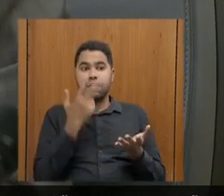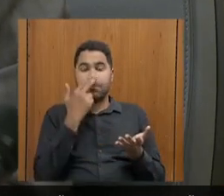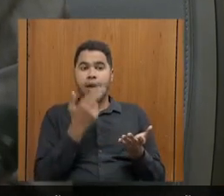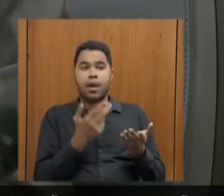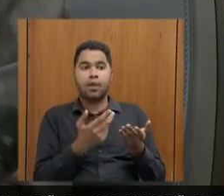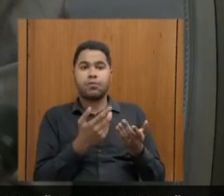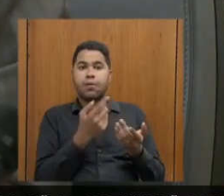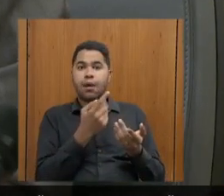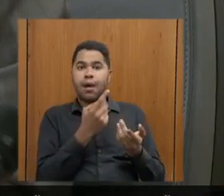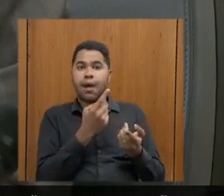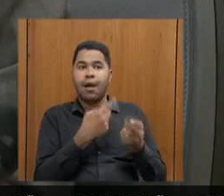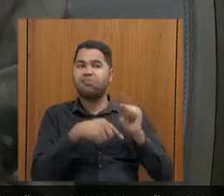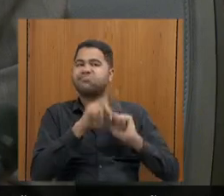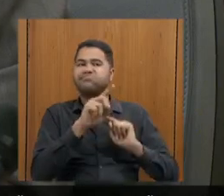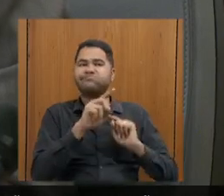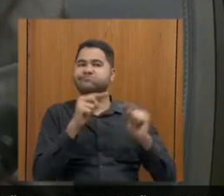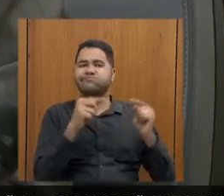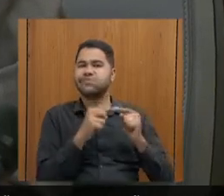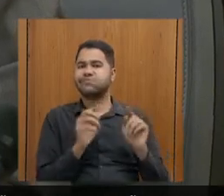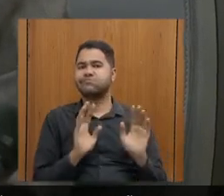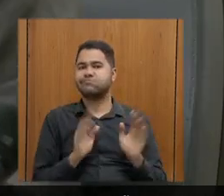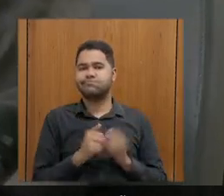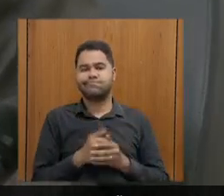o sucesso desejado